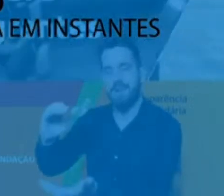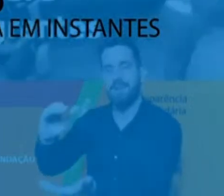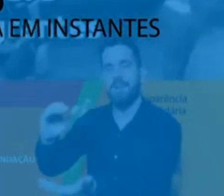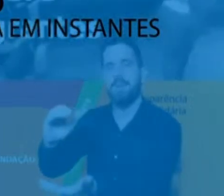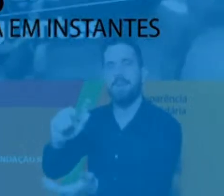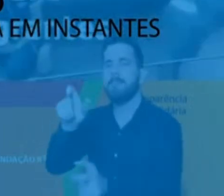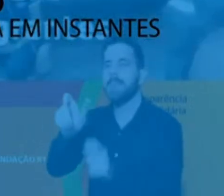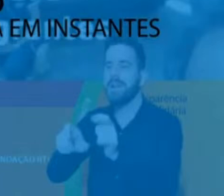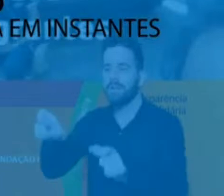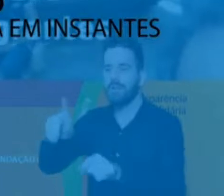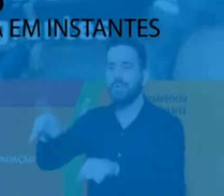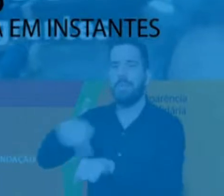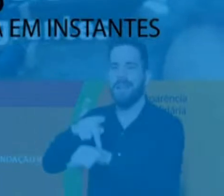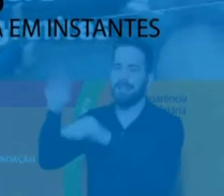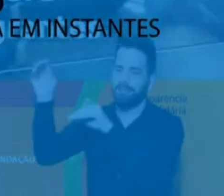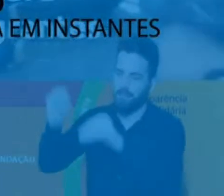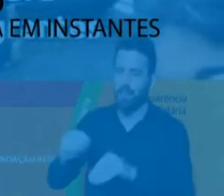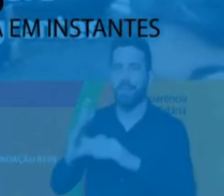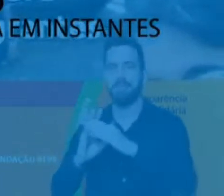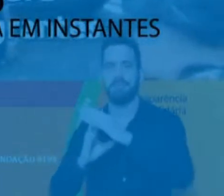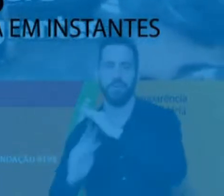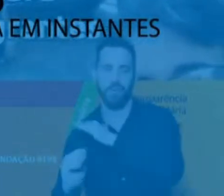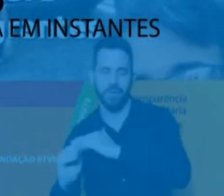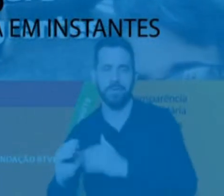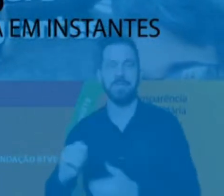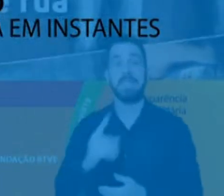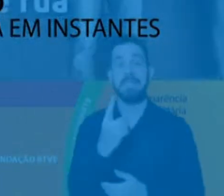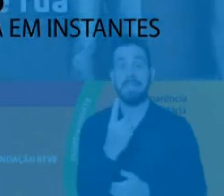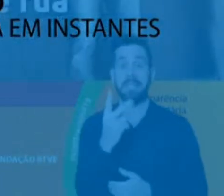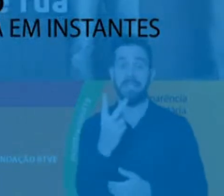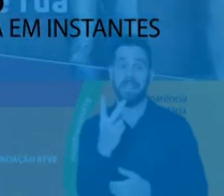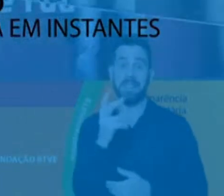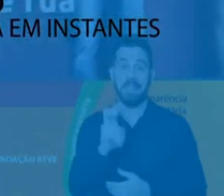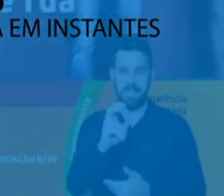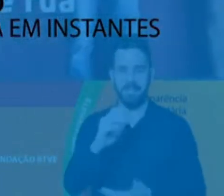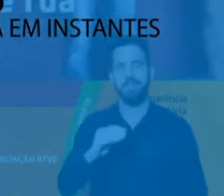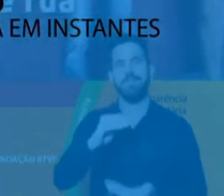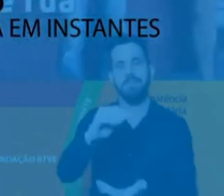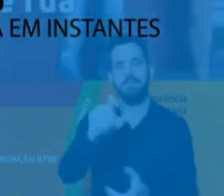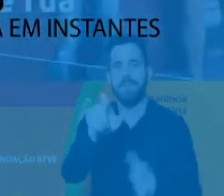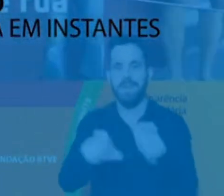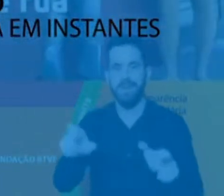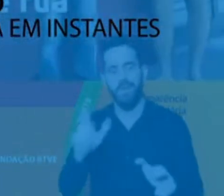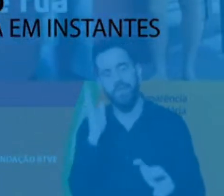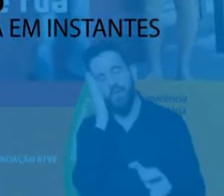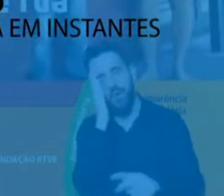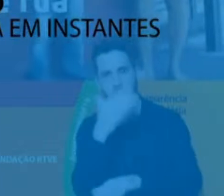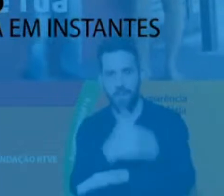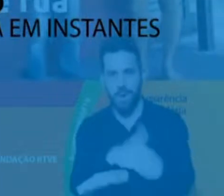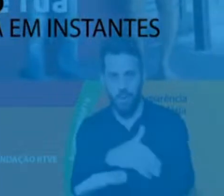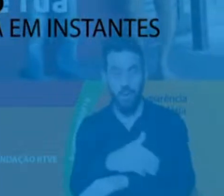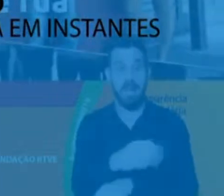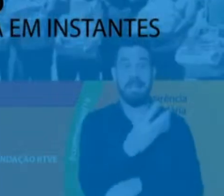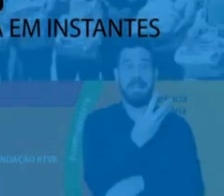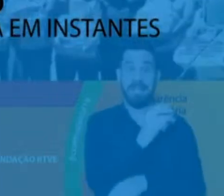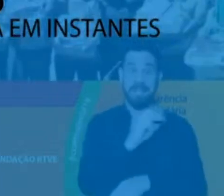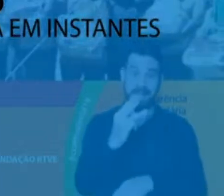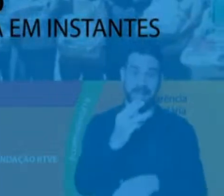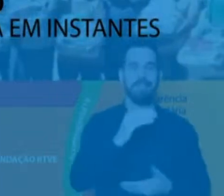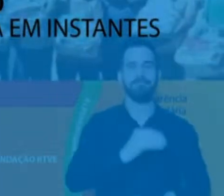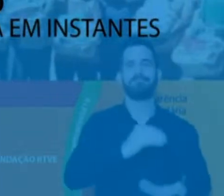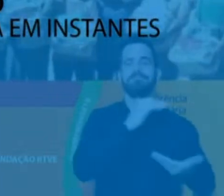para refugiados e imigrantes, outras 125 para pessoas em situação de rua. E, por